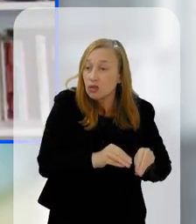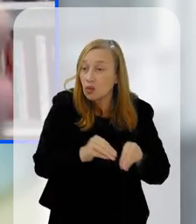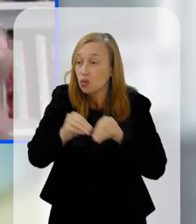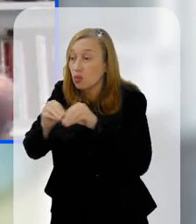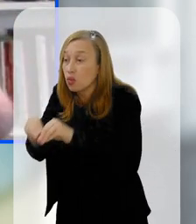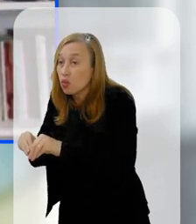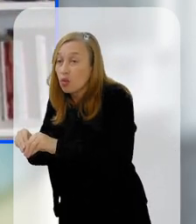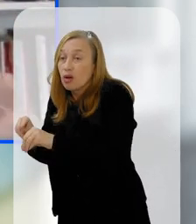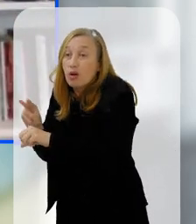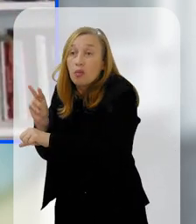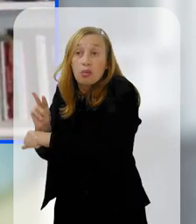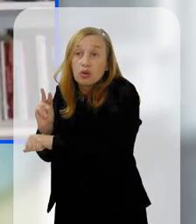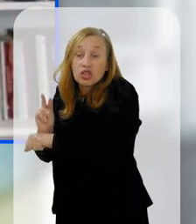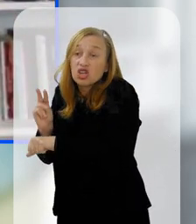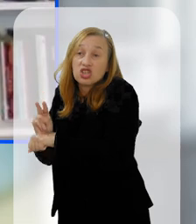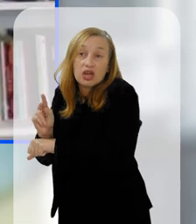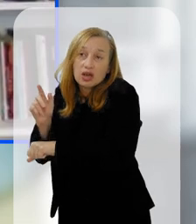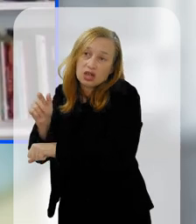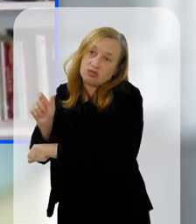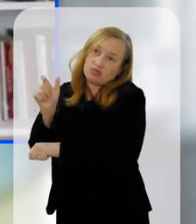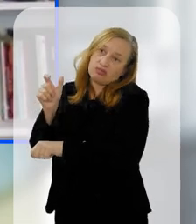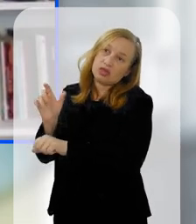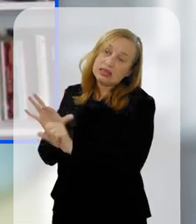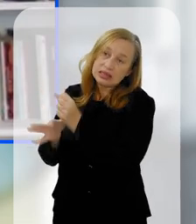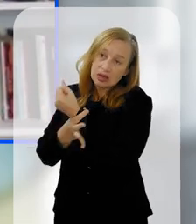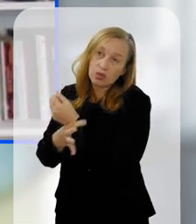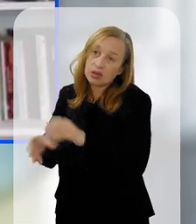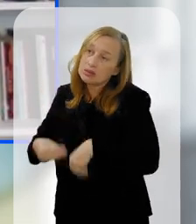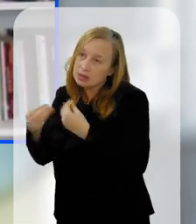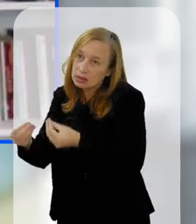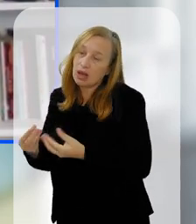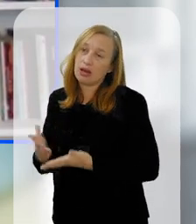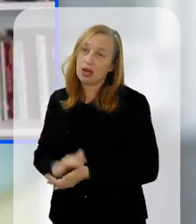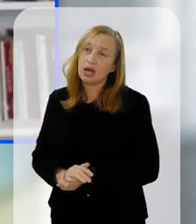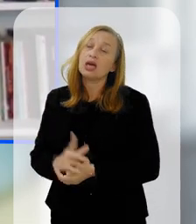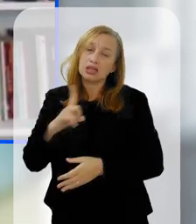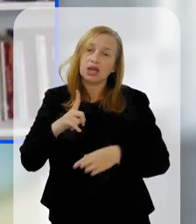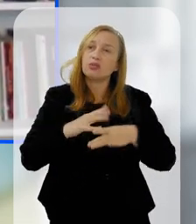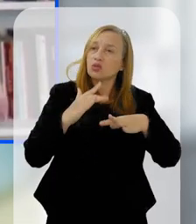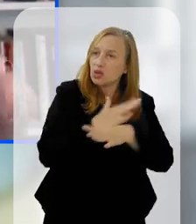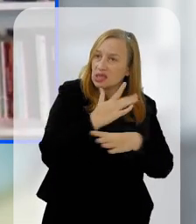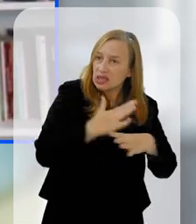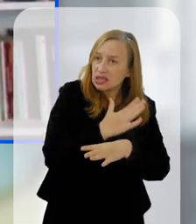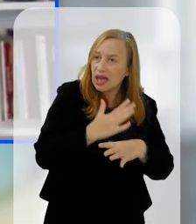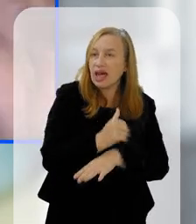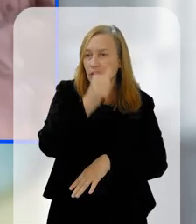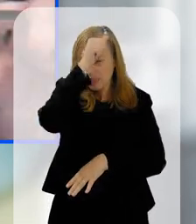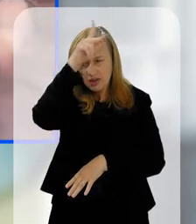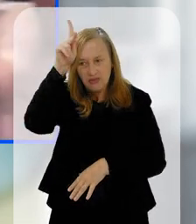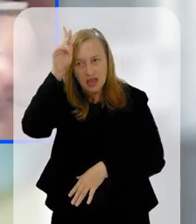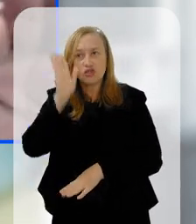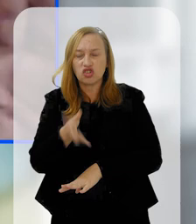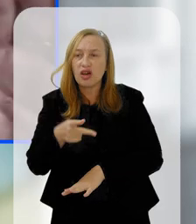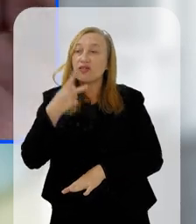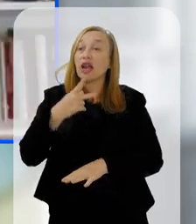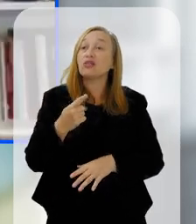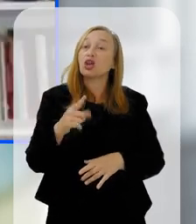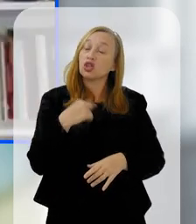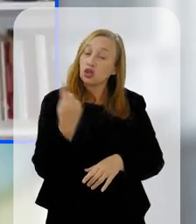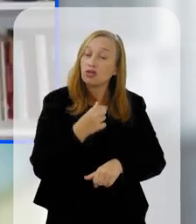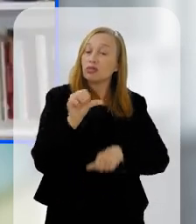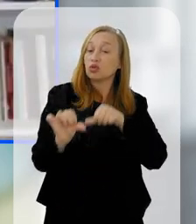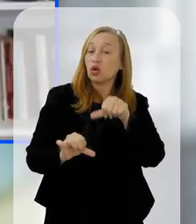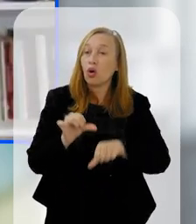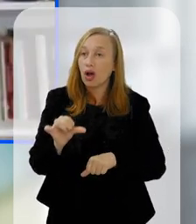colocar essas pessoas em segurança. Então, nós temos algumas cidades em que os prefeitos já manifestaram: não,